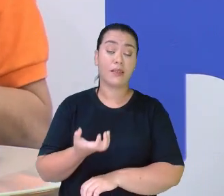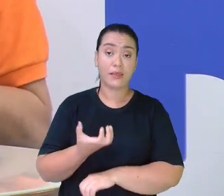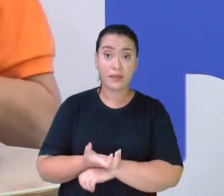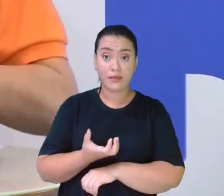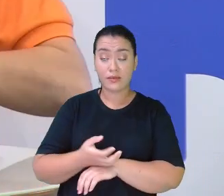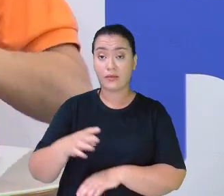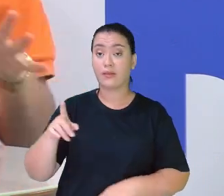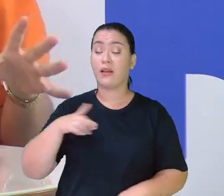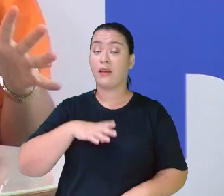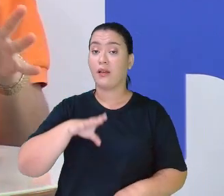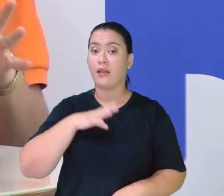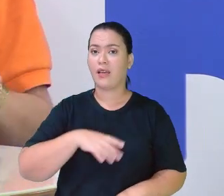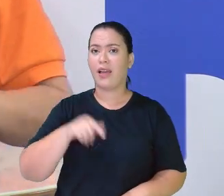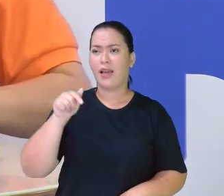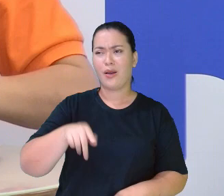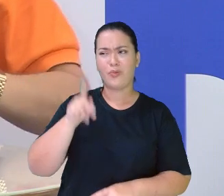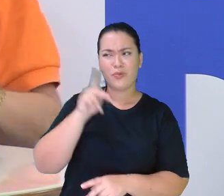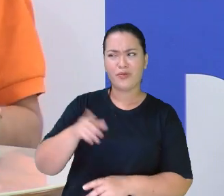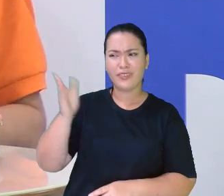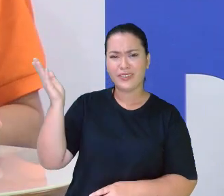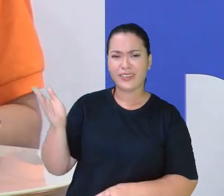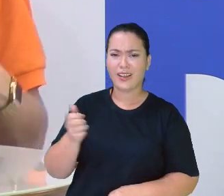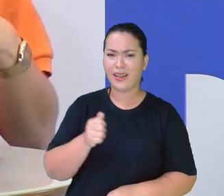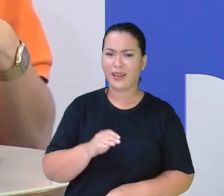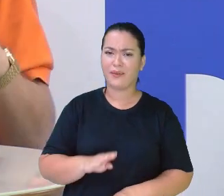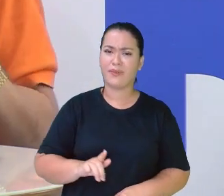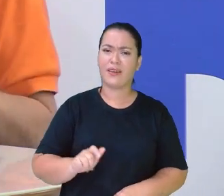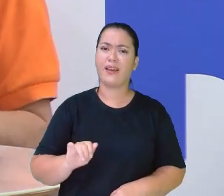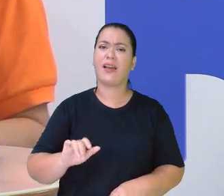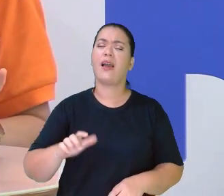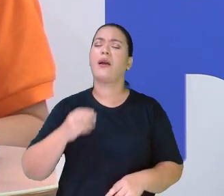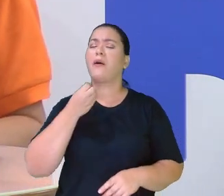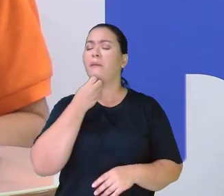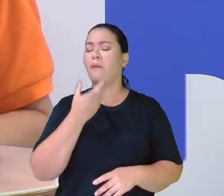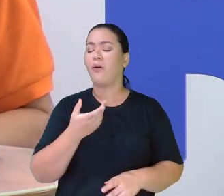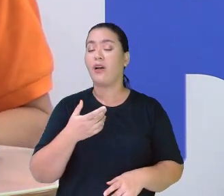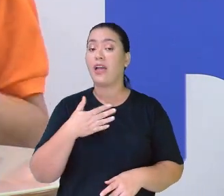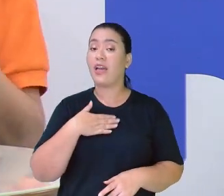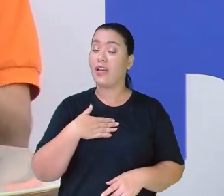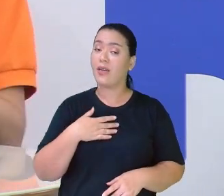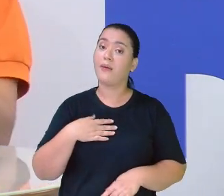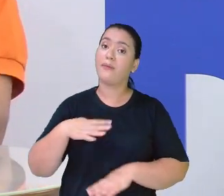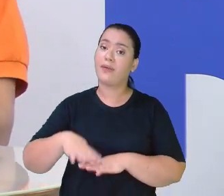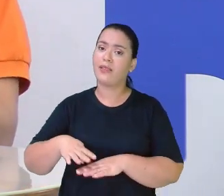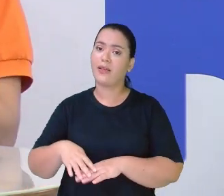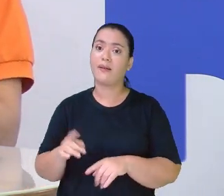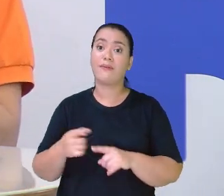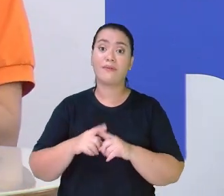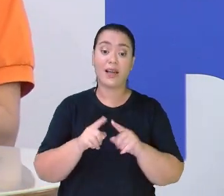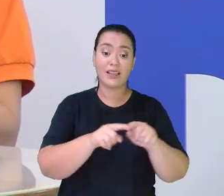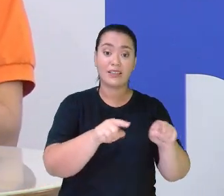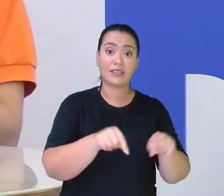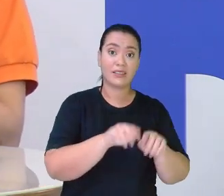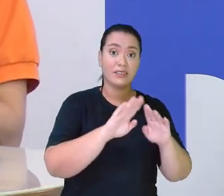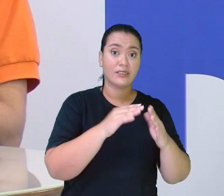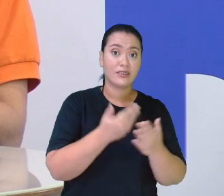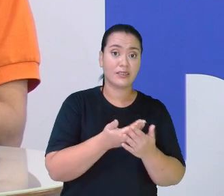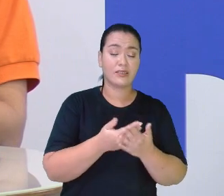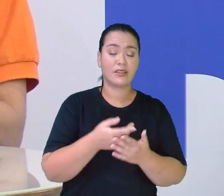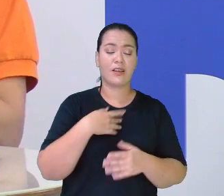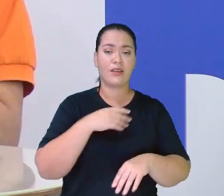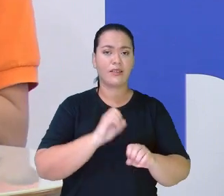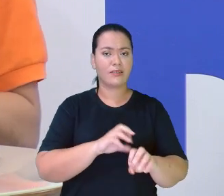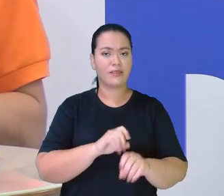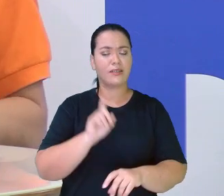Educa Recife, ela é mestre, né? Ela domina realmente. Eu fico com a parte de matemática. Mas em sala de aula, uma das disciplinas que eu